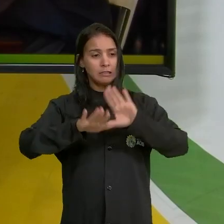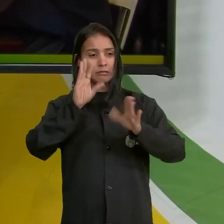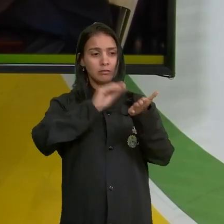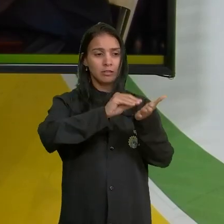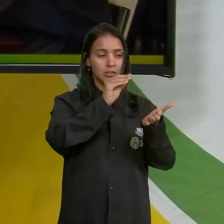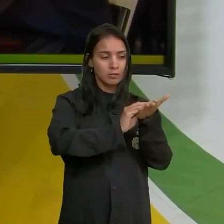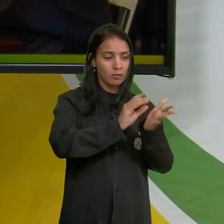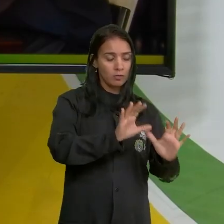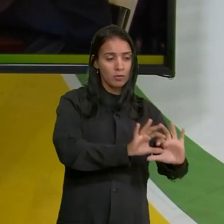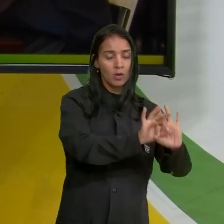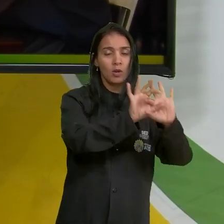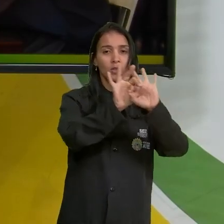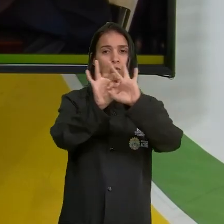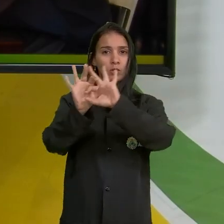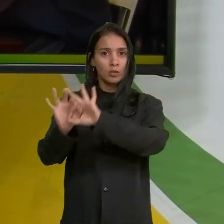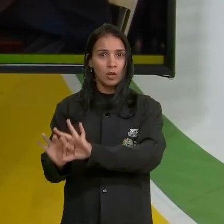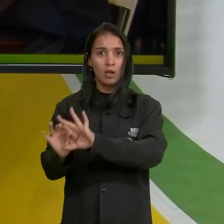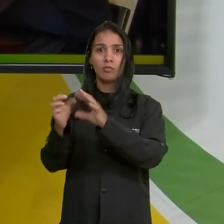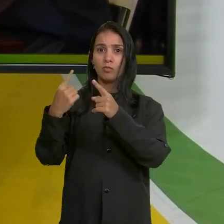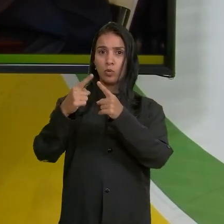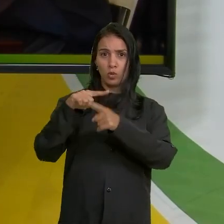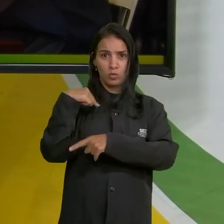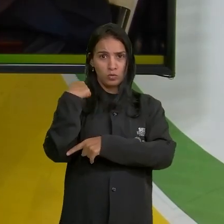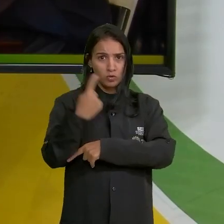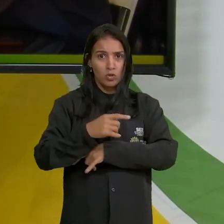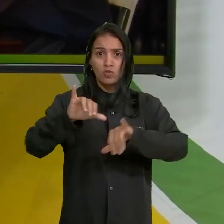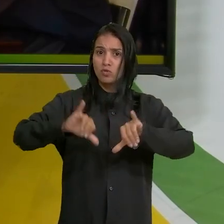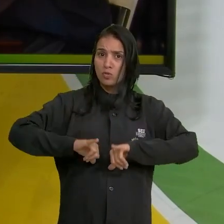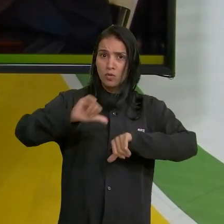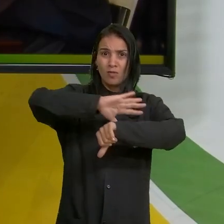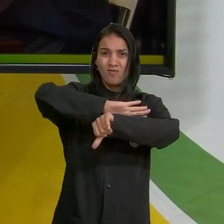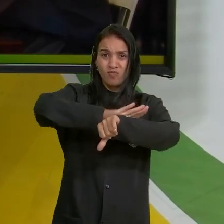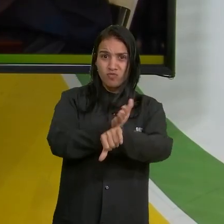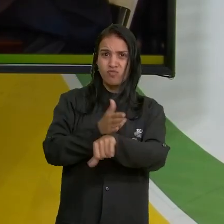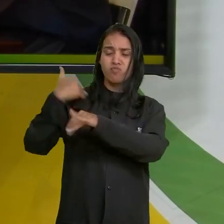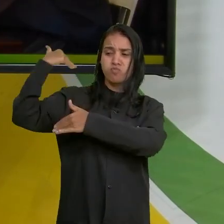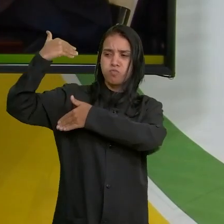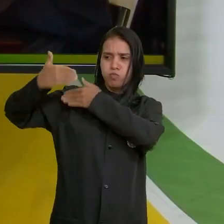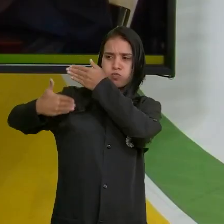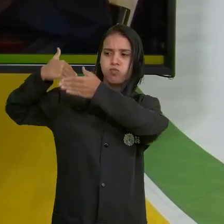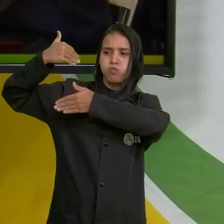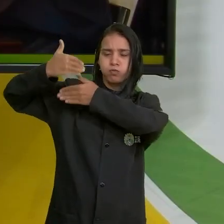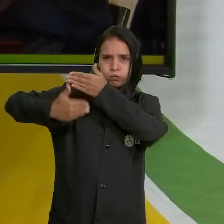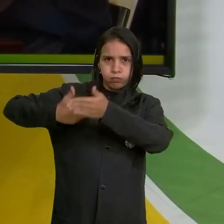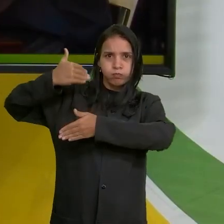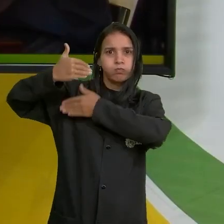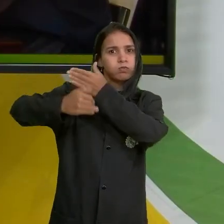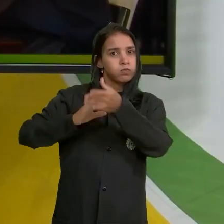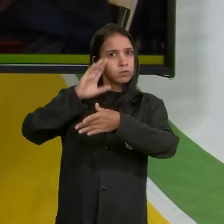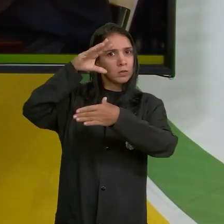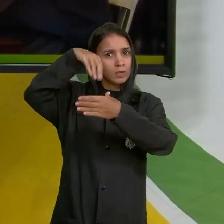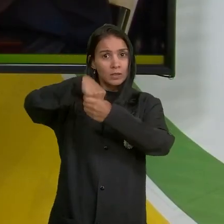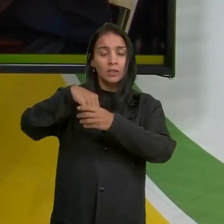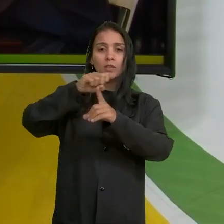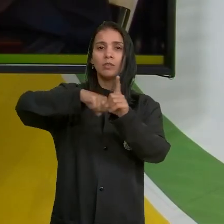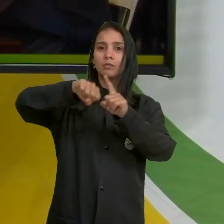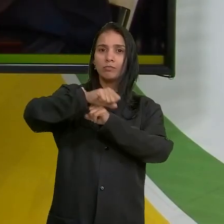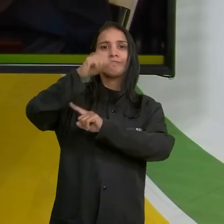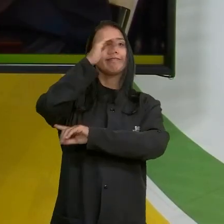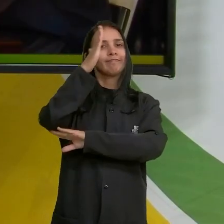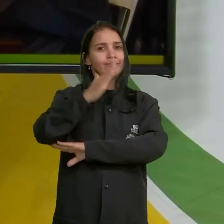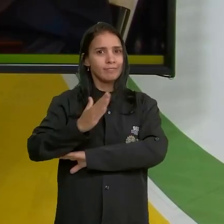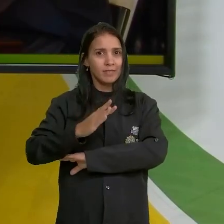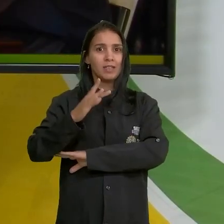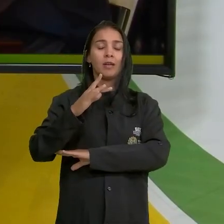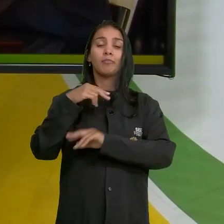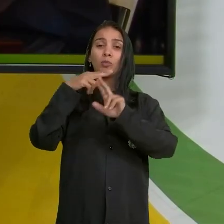contextualizar o racismo estrutural que foi sendo construído ao longo do tempo na sociedade brasileira, que faz com que a